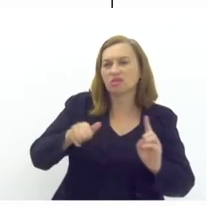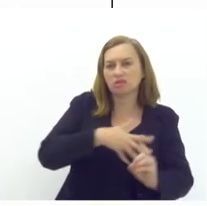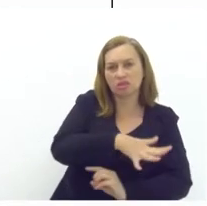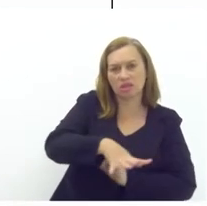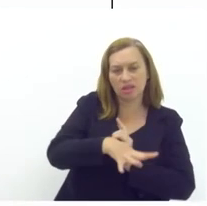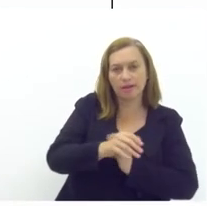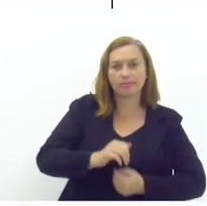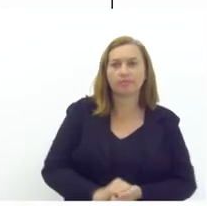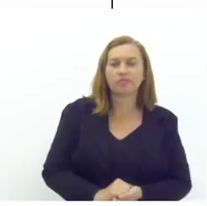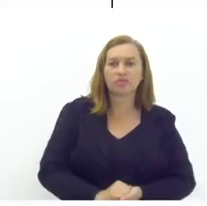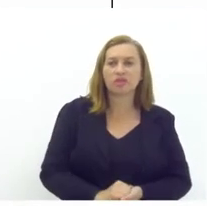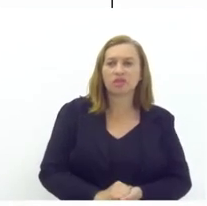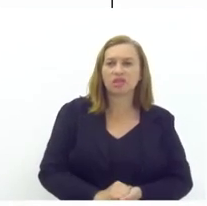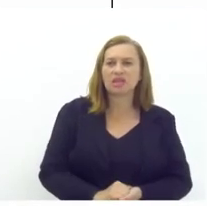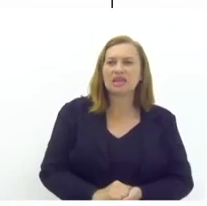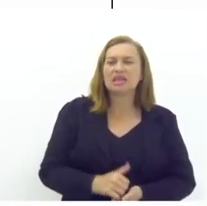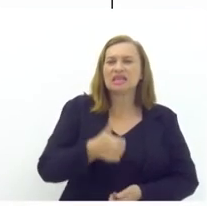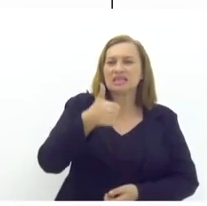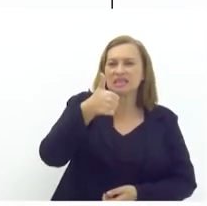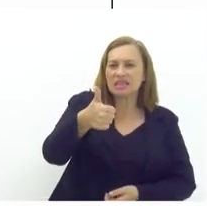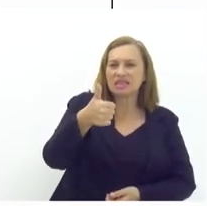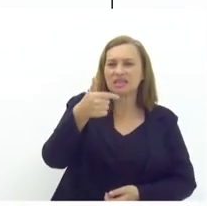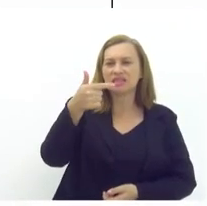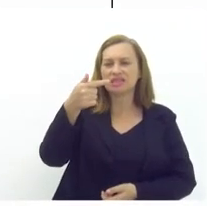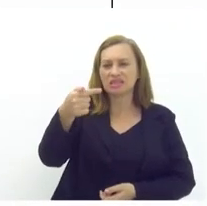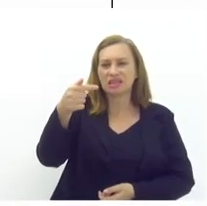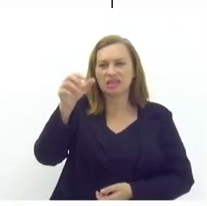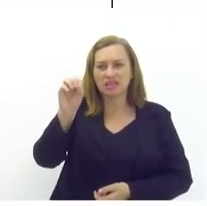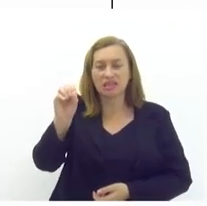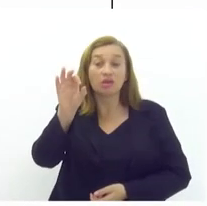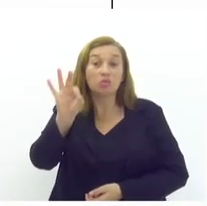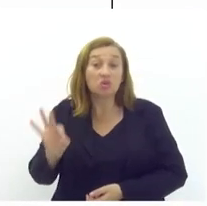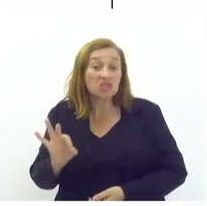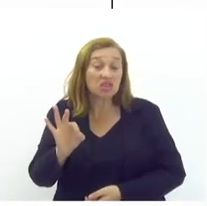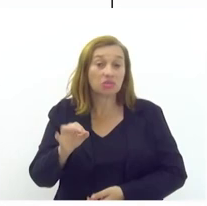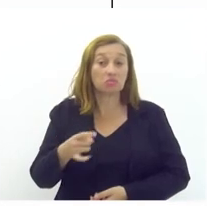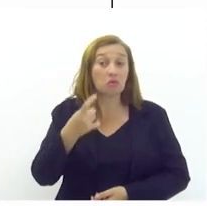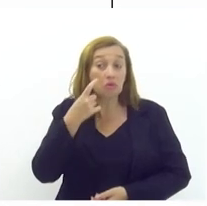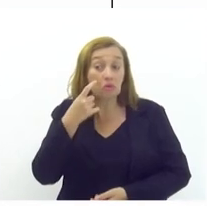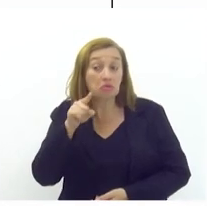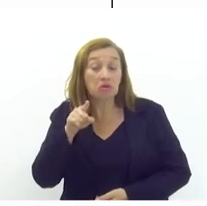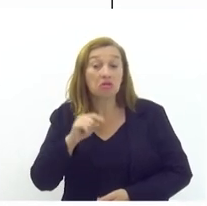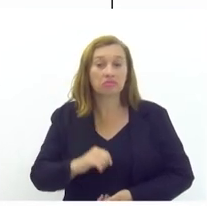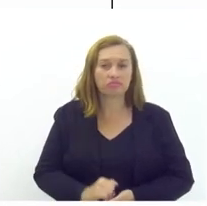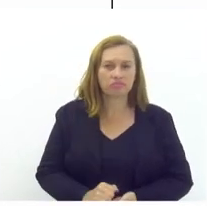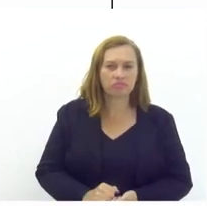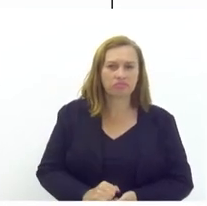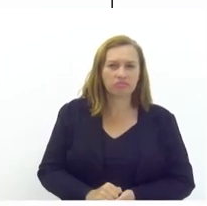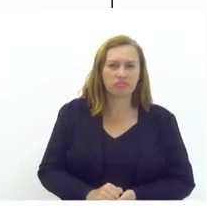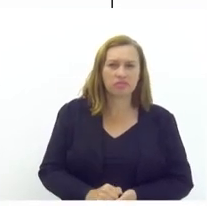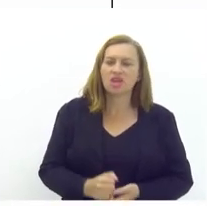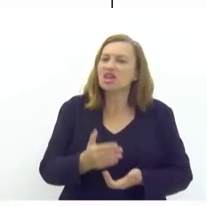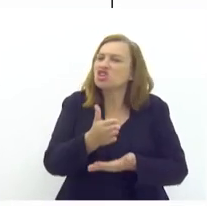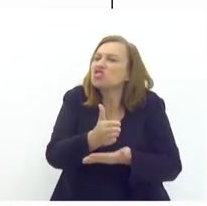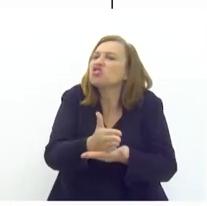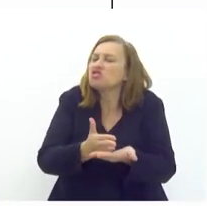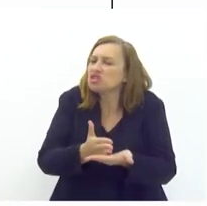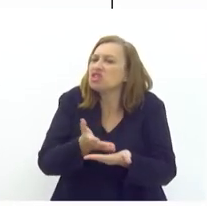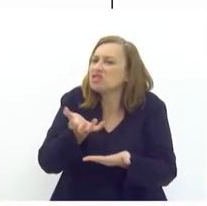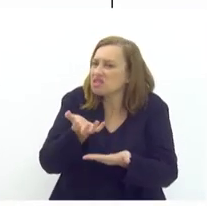da ordem 170 por cento como estão aí se vocês quiserem dividir